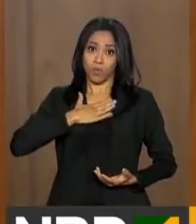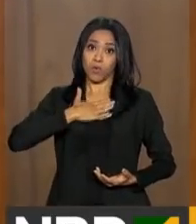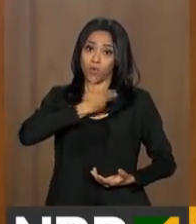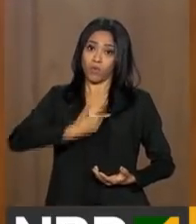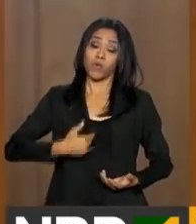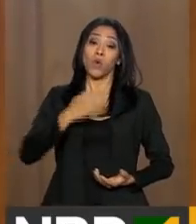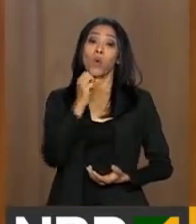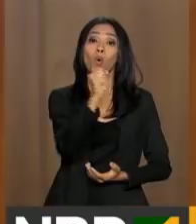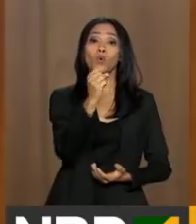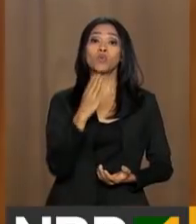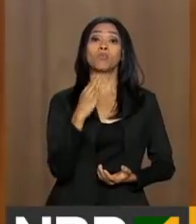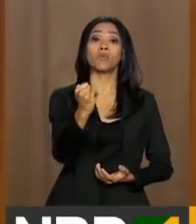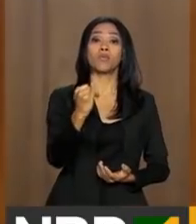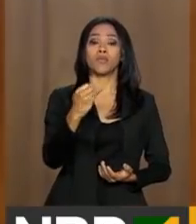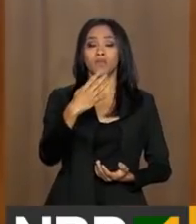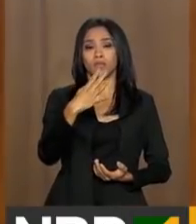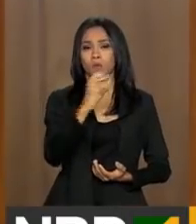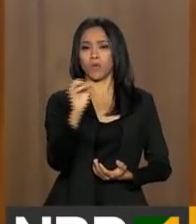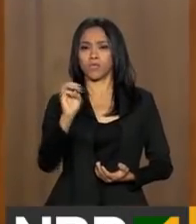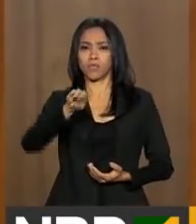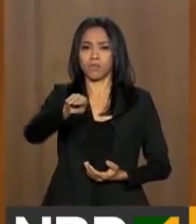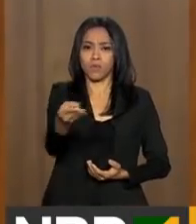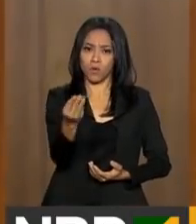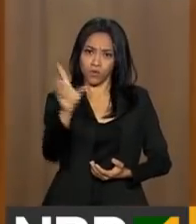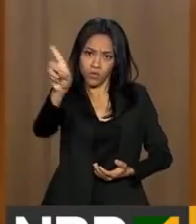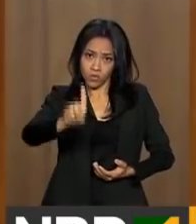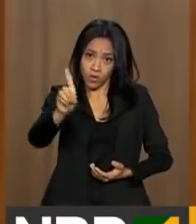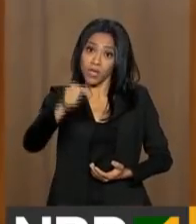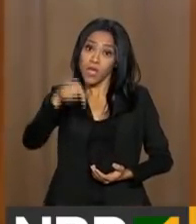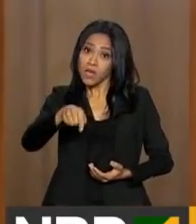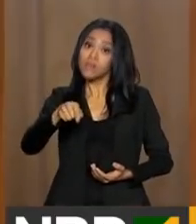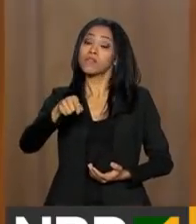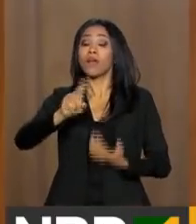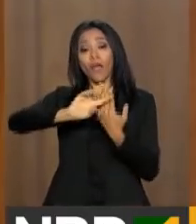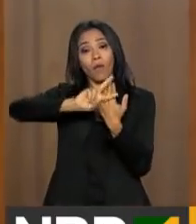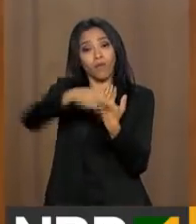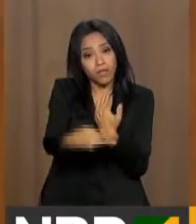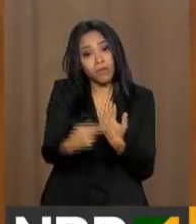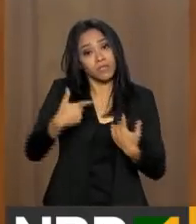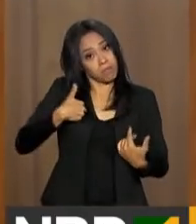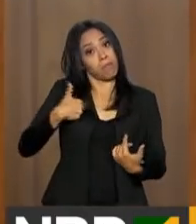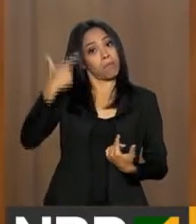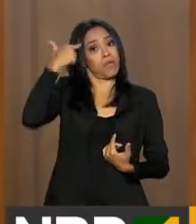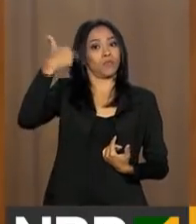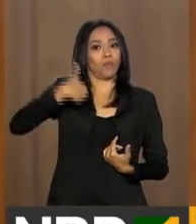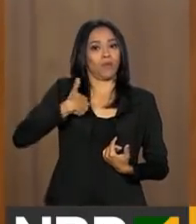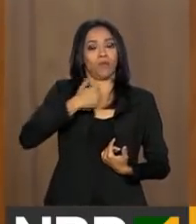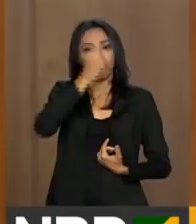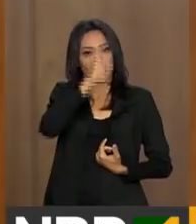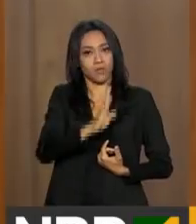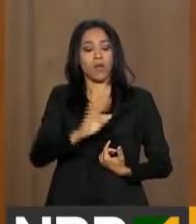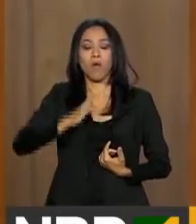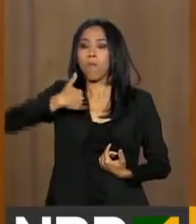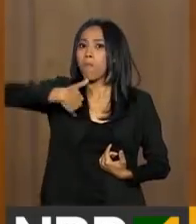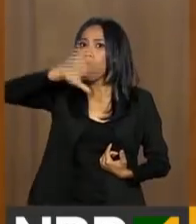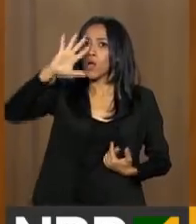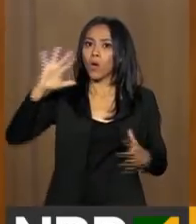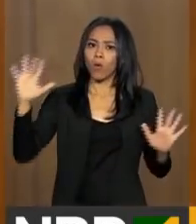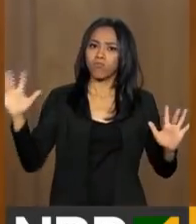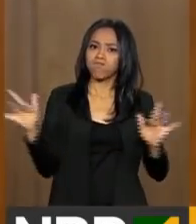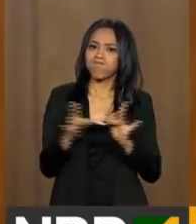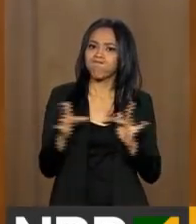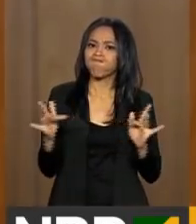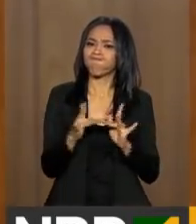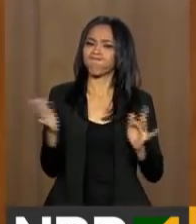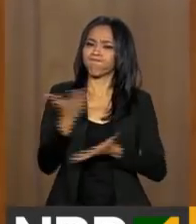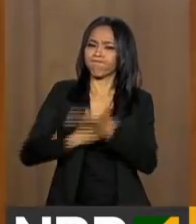e 400 milhões de dólares. E este resultado faz do Brasil, penso eu, o maior parceiro comercial do Chile